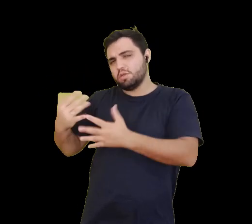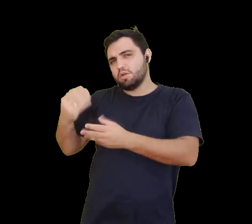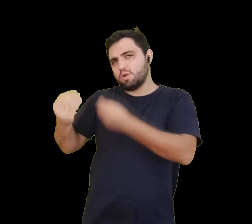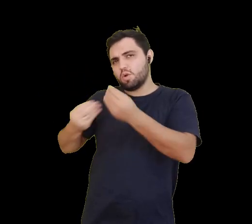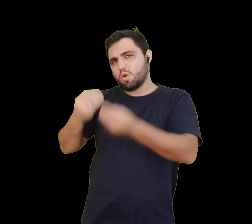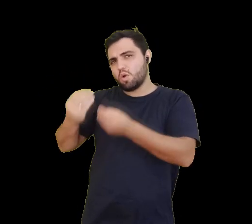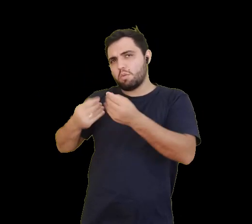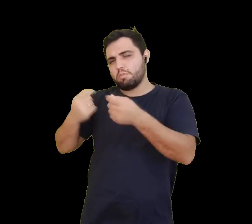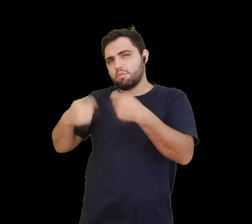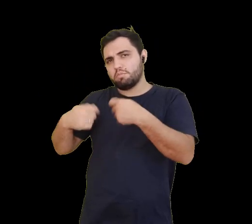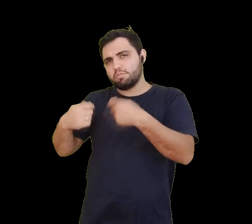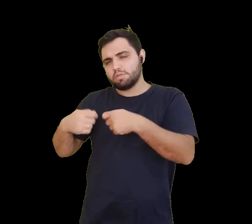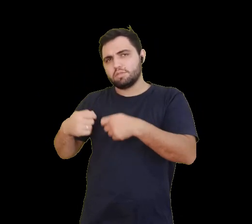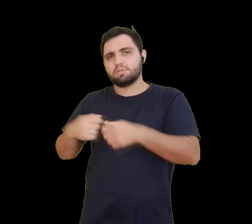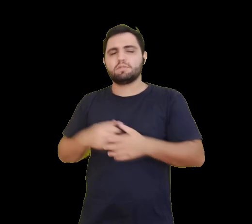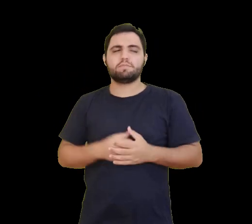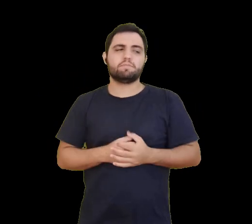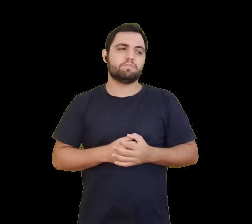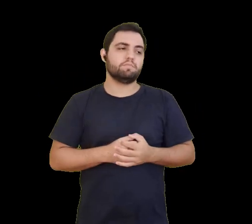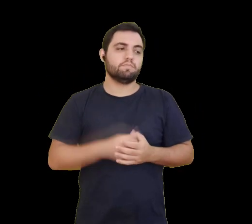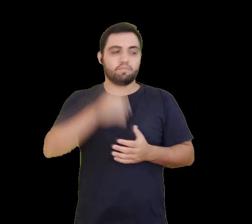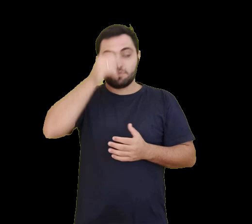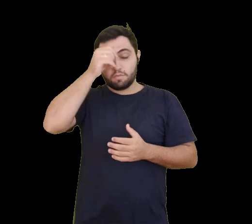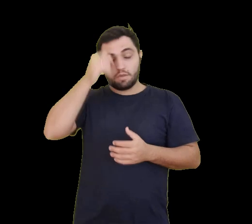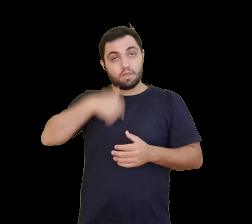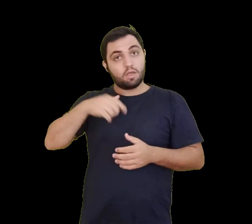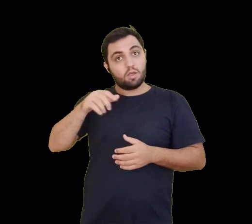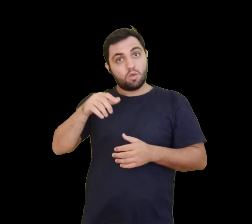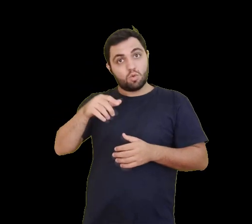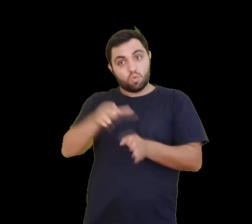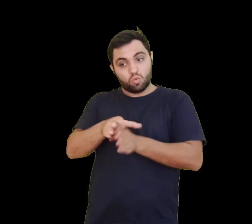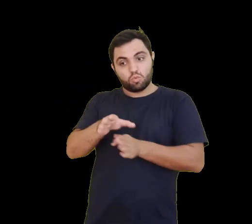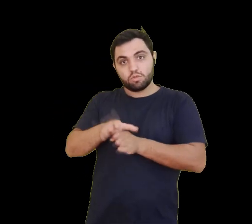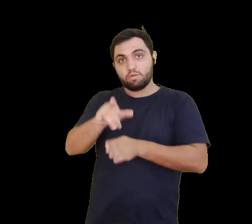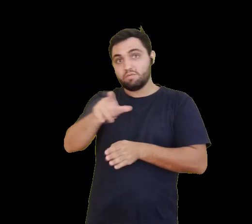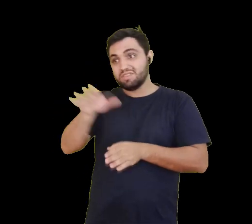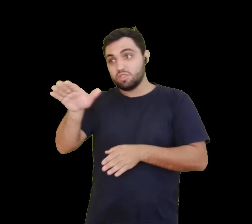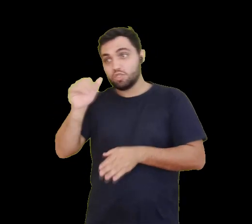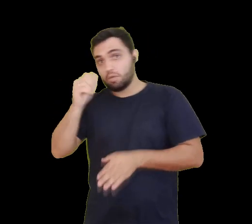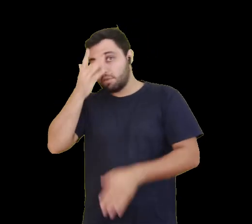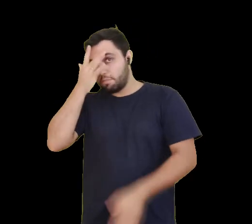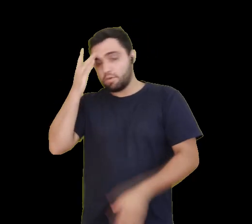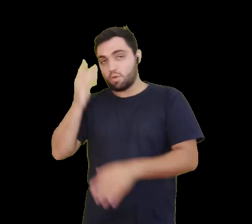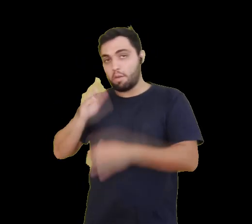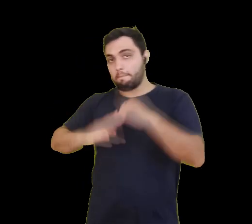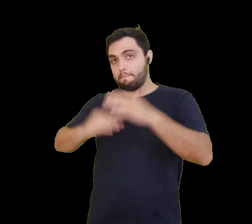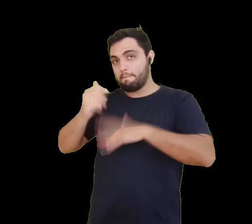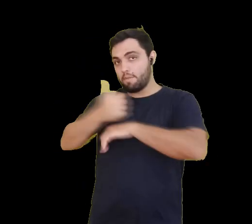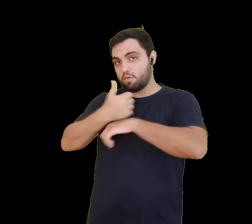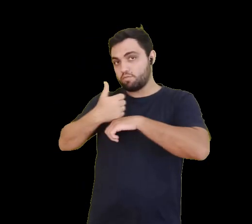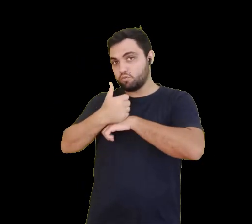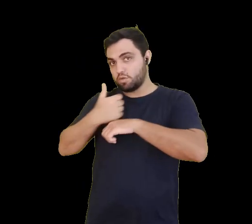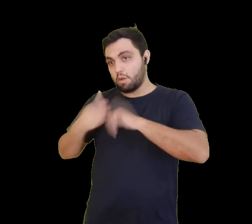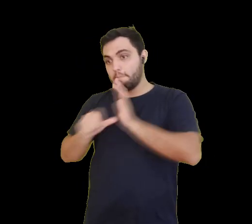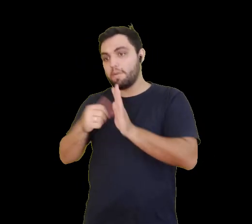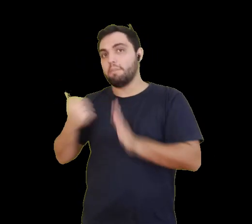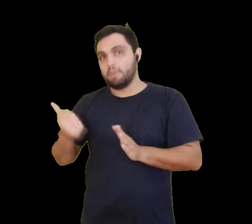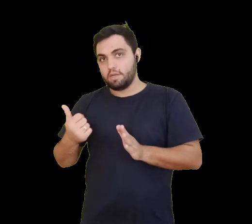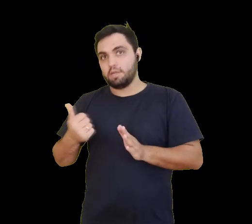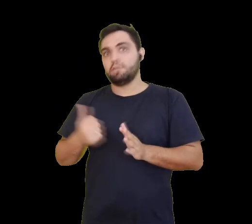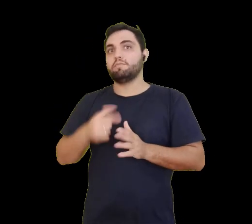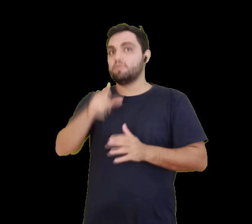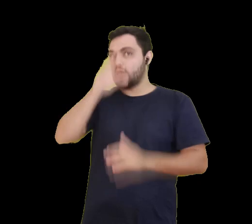calibração inicial. Eu aconselho que você chame alguém para fazer essa calibração pela primeira vez. Aí você aprende, a partir da segunda vez você faz